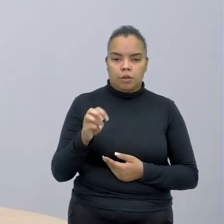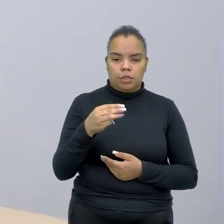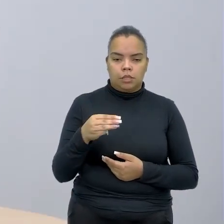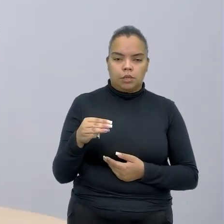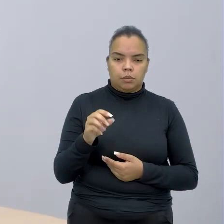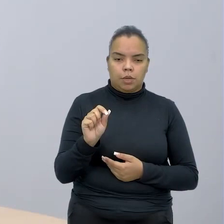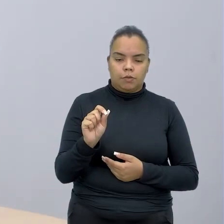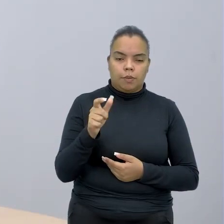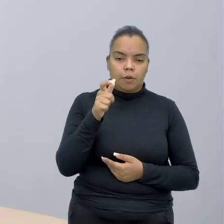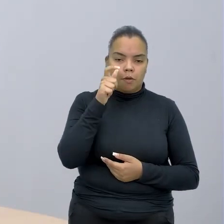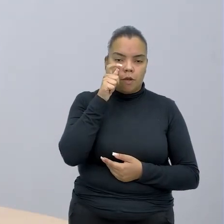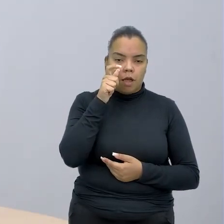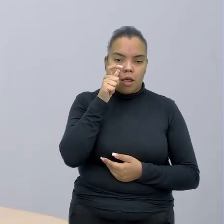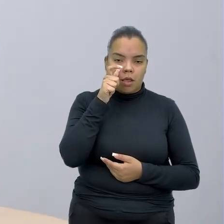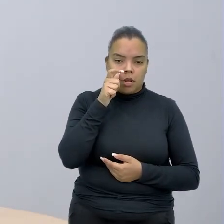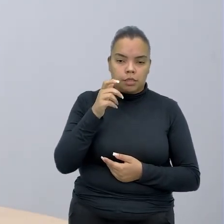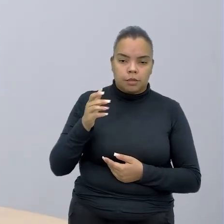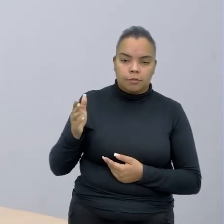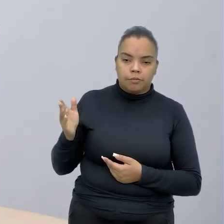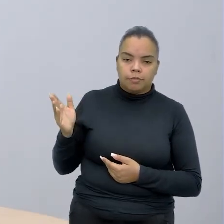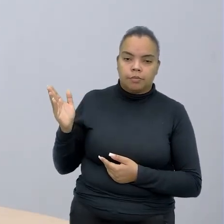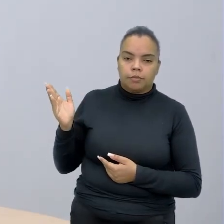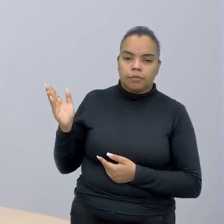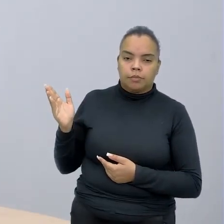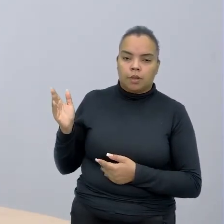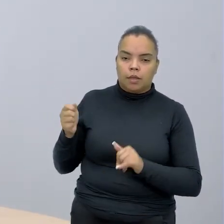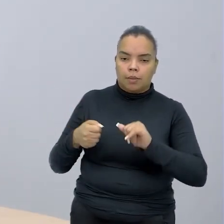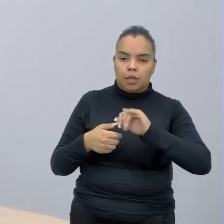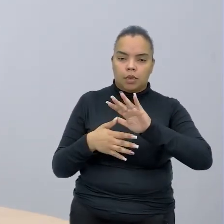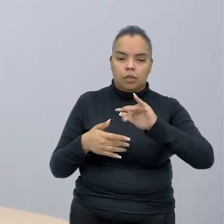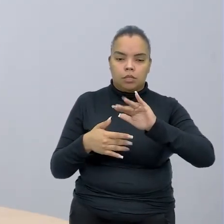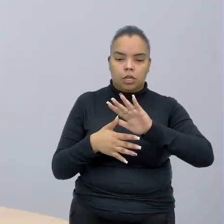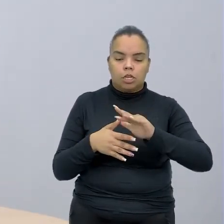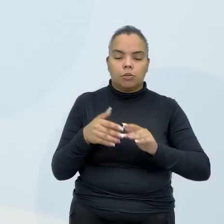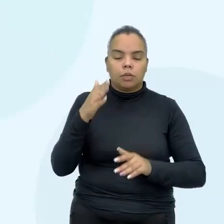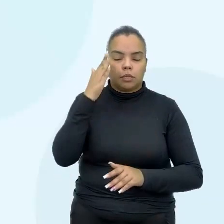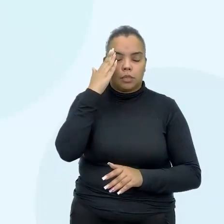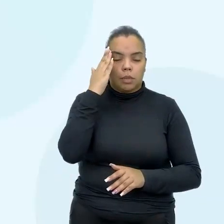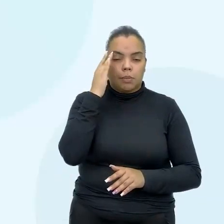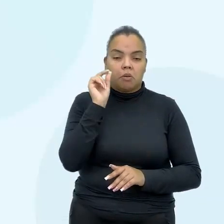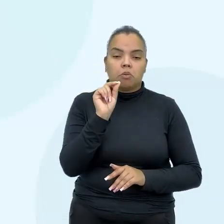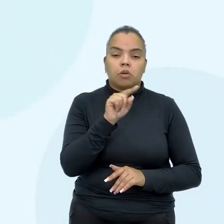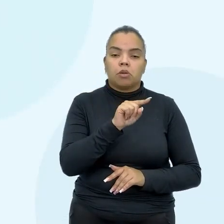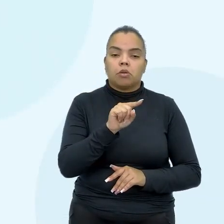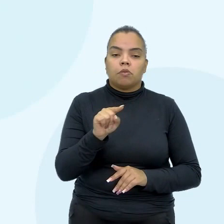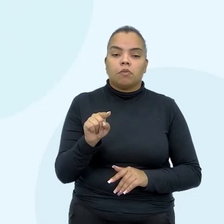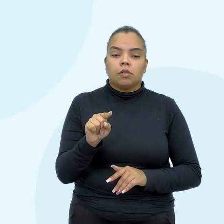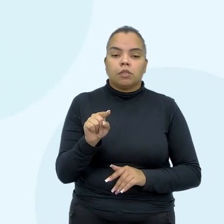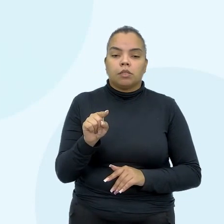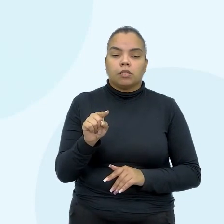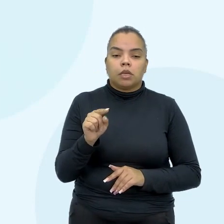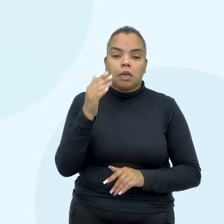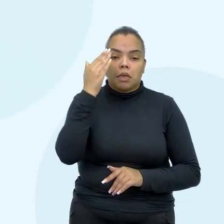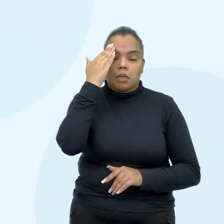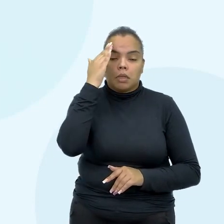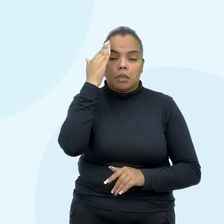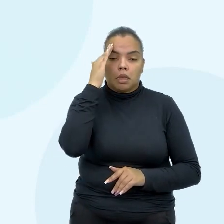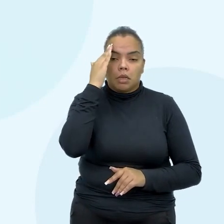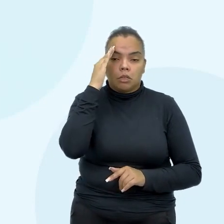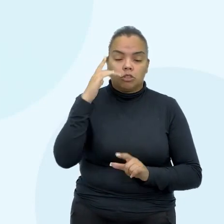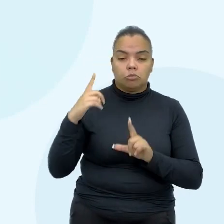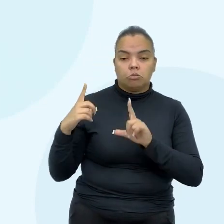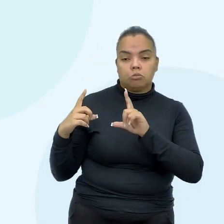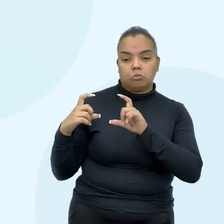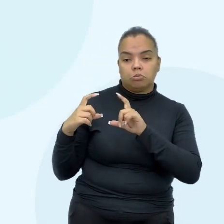essa imagem e fazer umas considerações no chat para saber o que você é levado a entender,